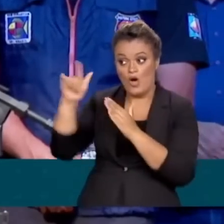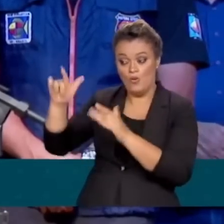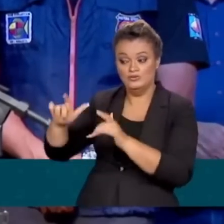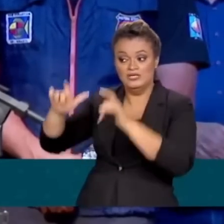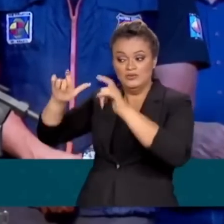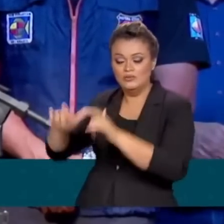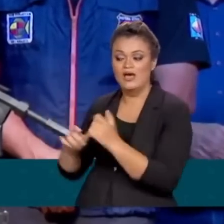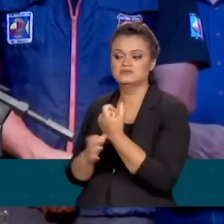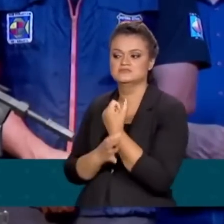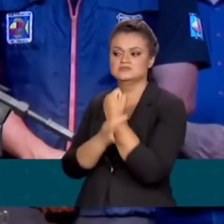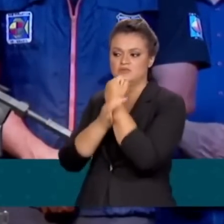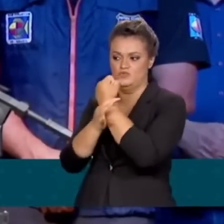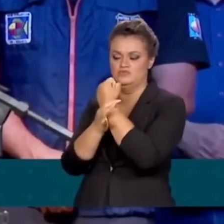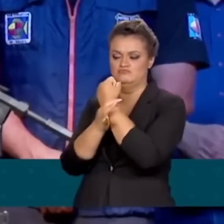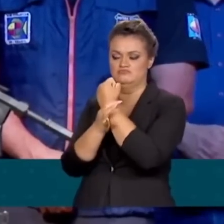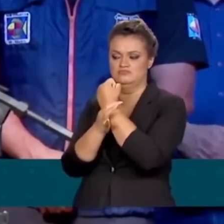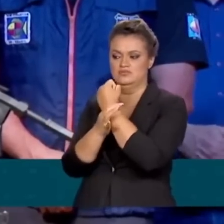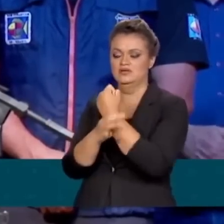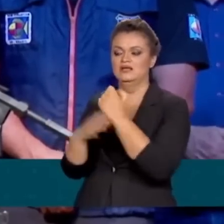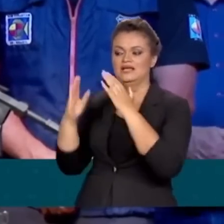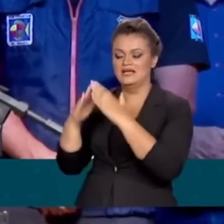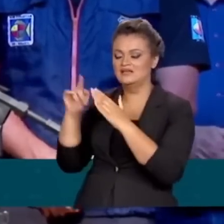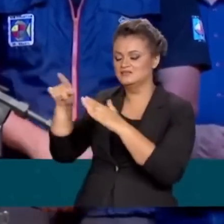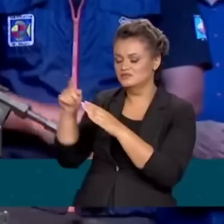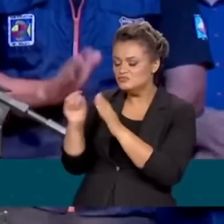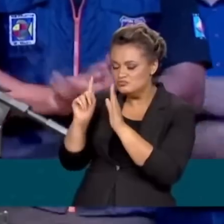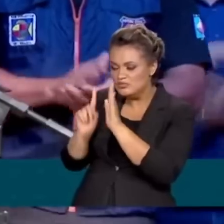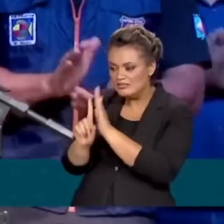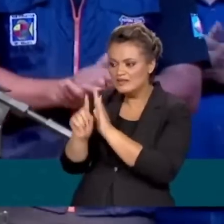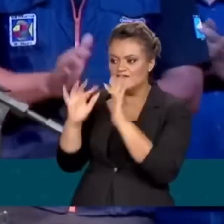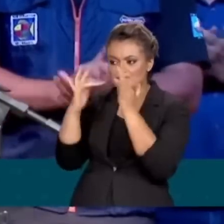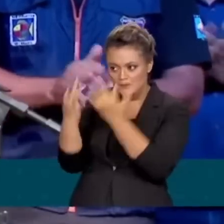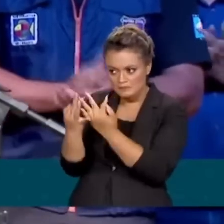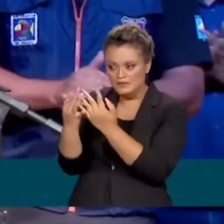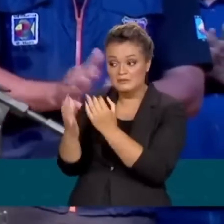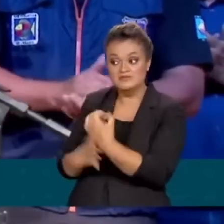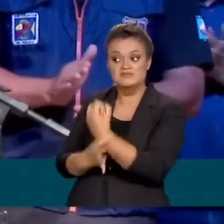um vocês para cuidar da família de vocês